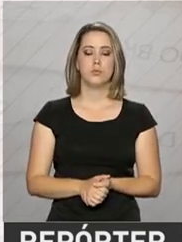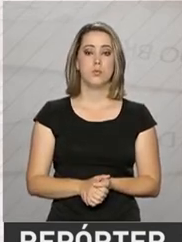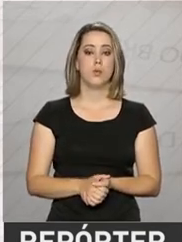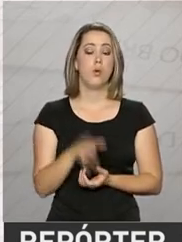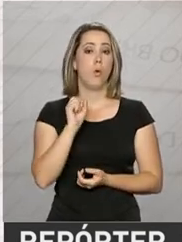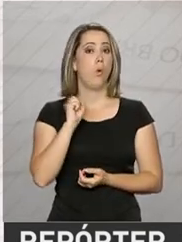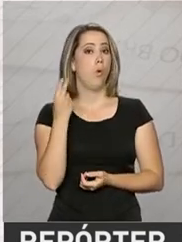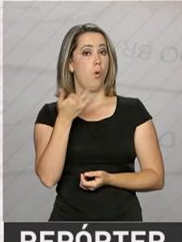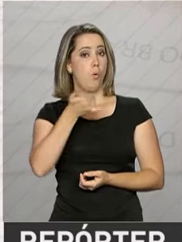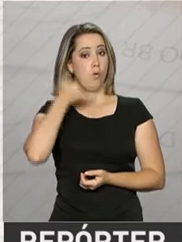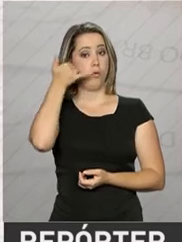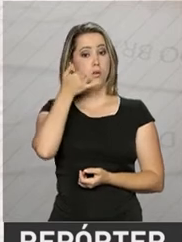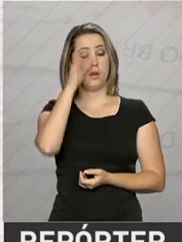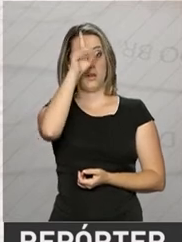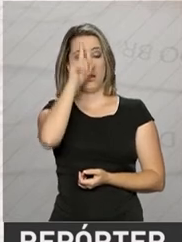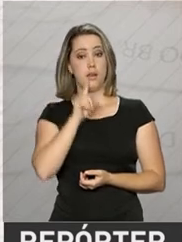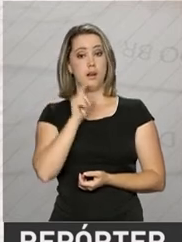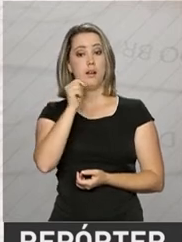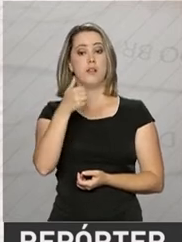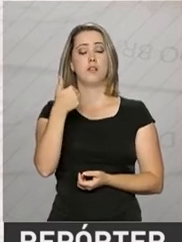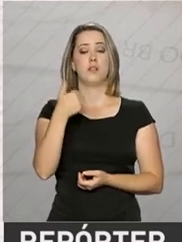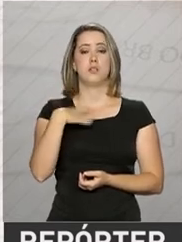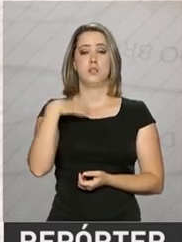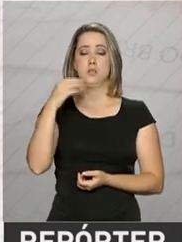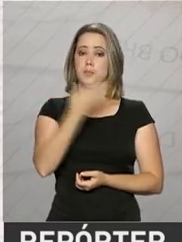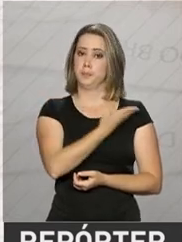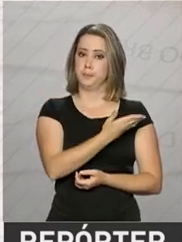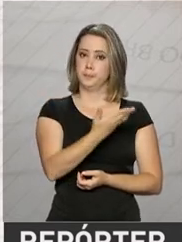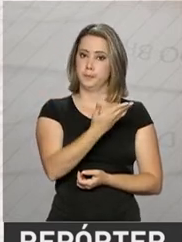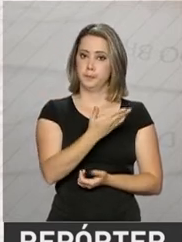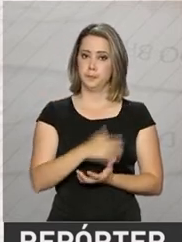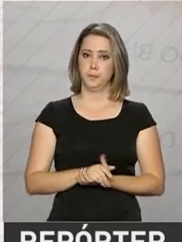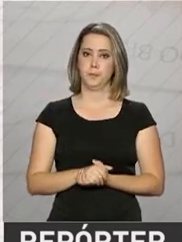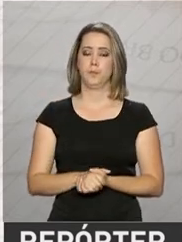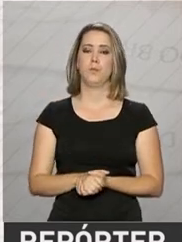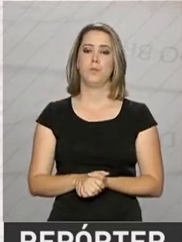www.caixa.gov.br/contas-inativas ou ligue de graça para o SAC no telefone